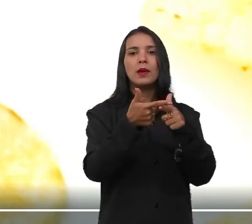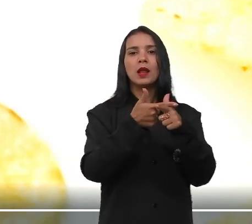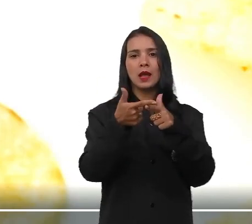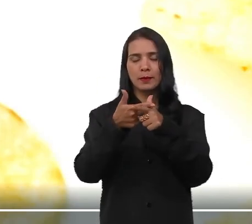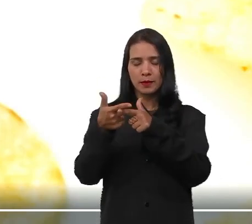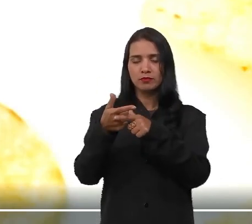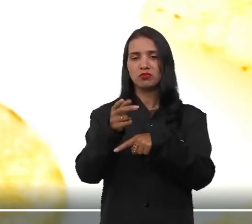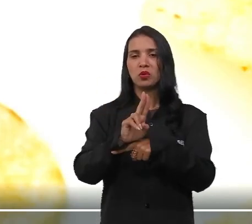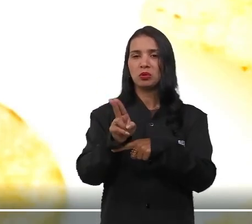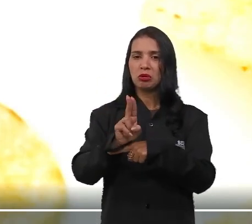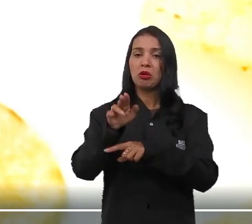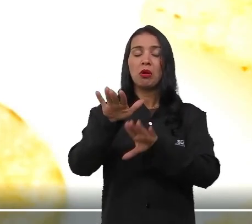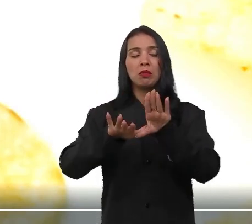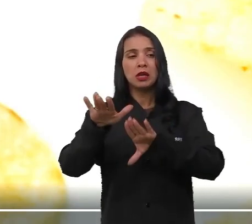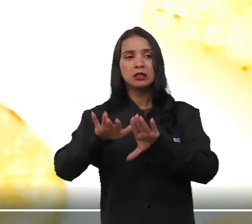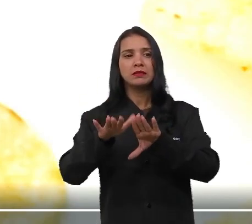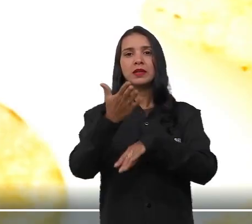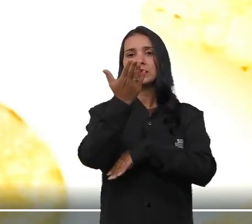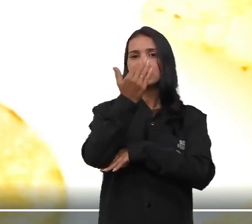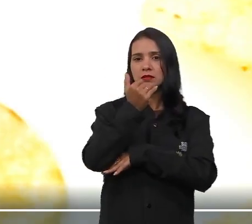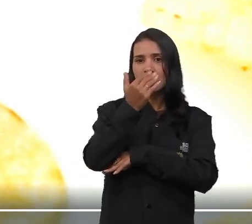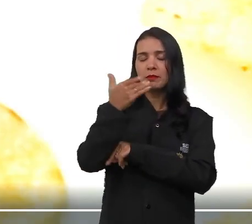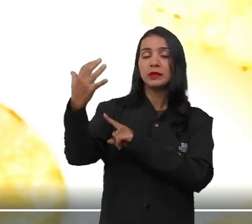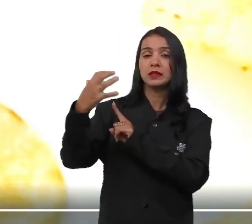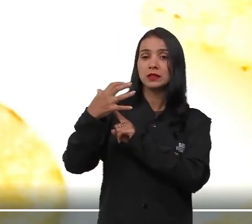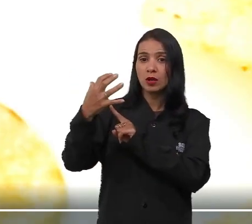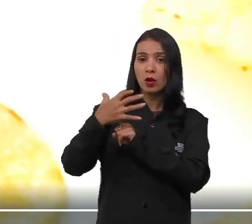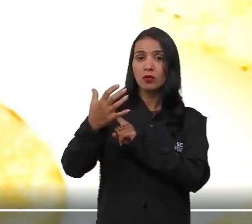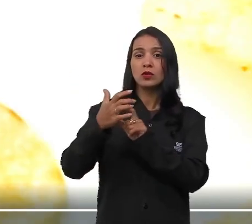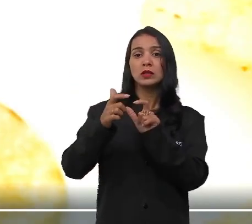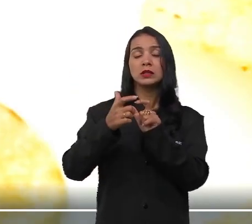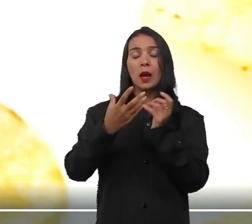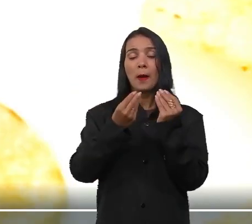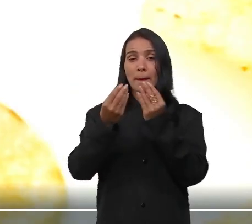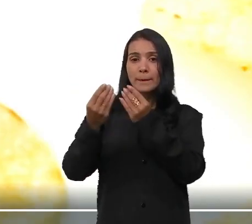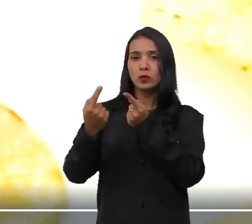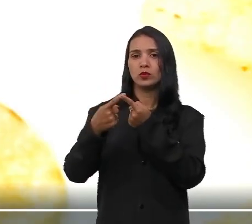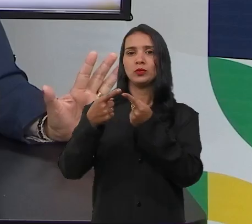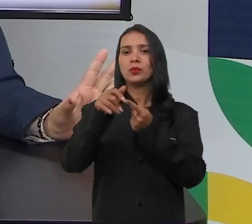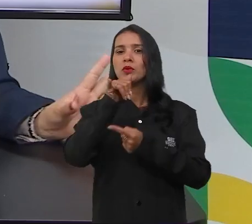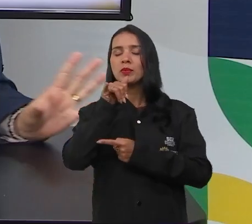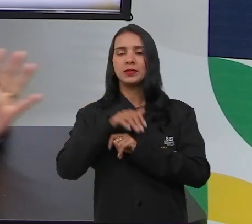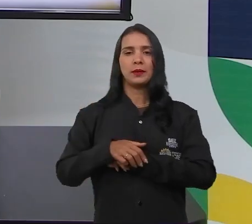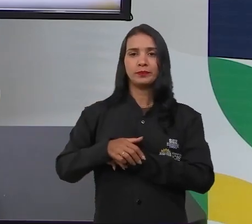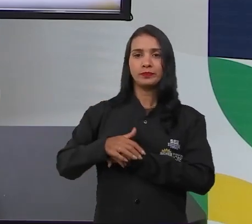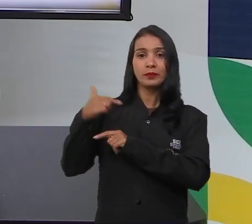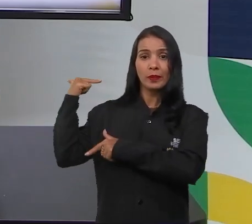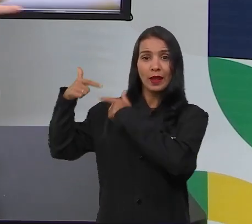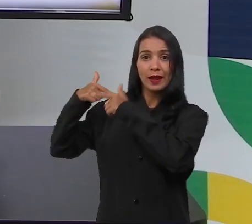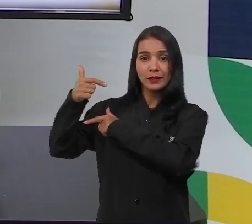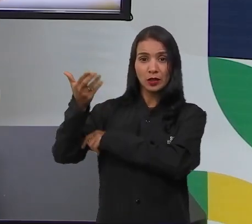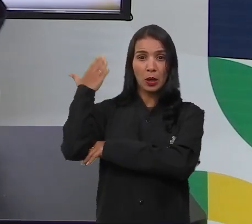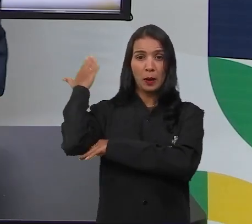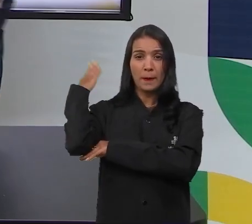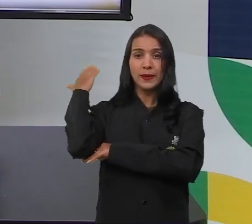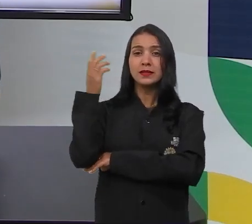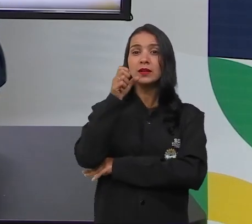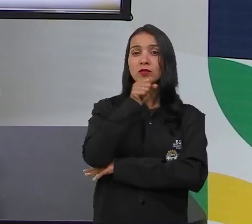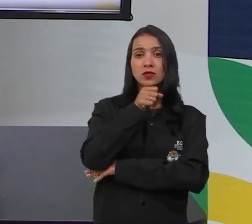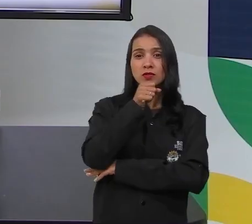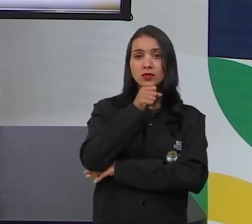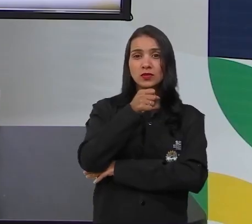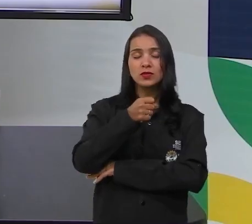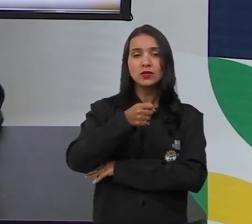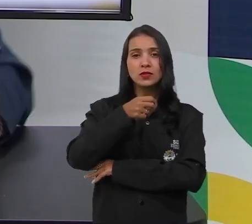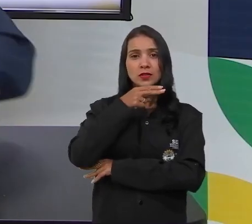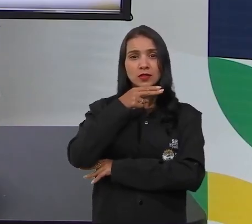nossa alimentação. Coisa, por exemplo, que, sei lá, na geração dos nossos avós, né, pelo menos assim, eu pego parâmetros,